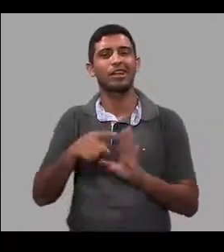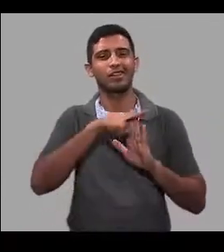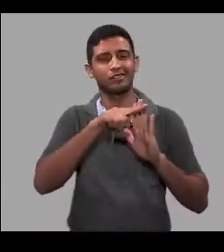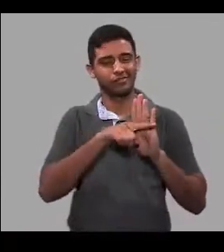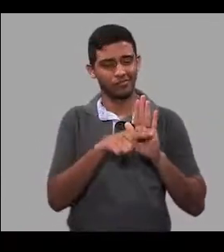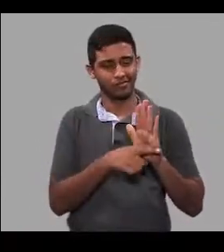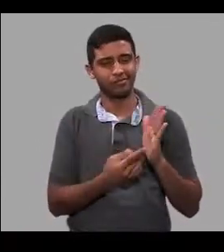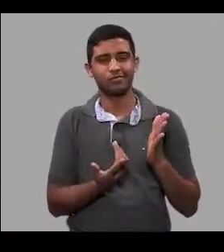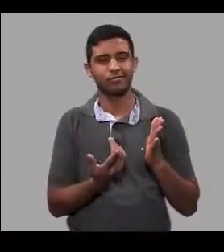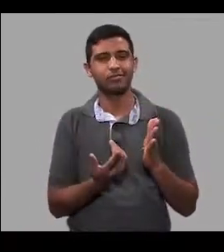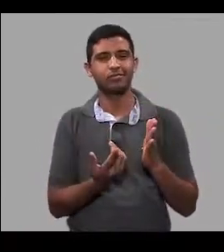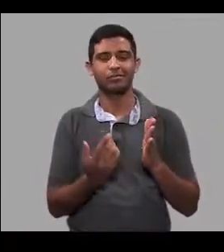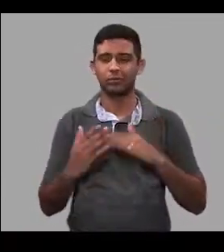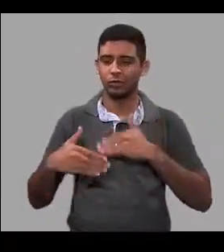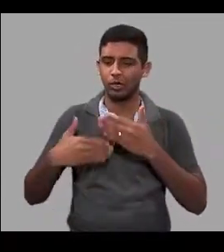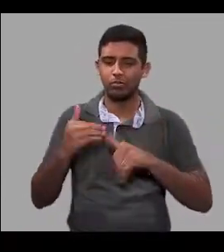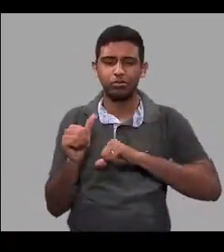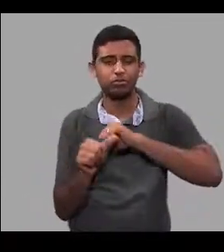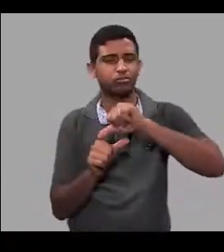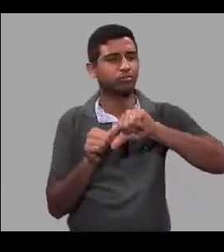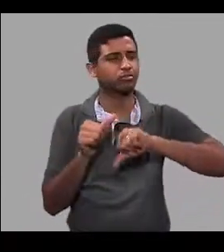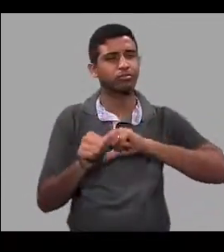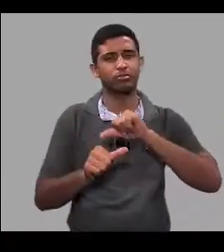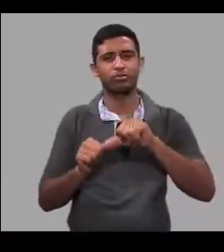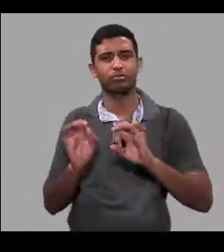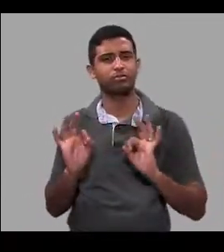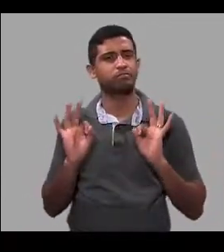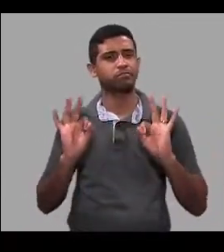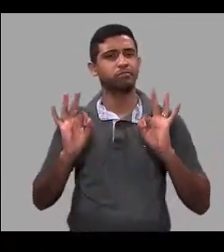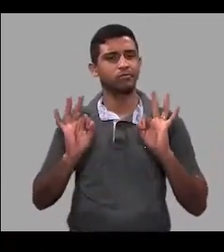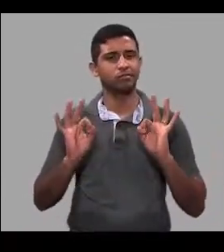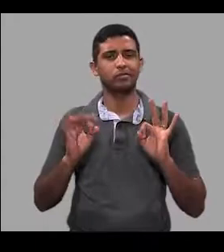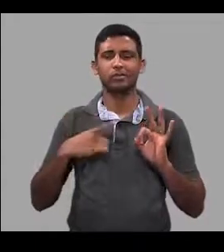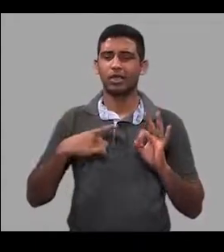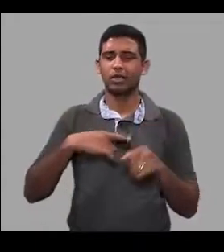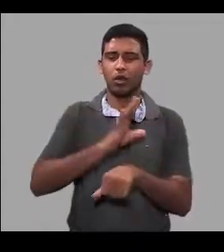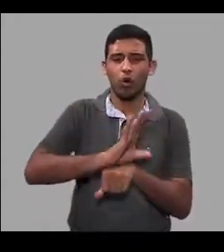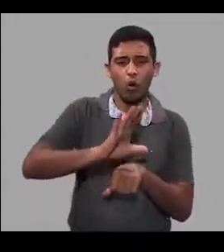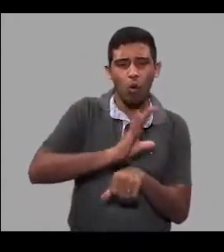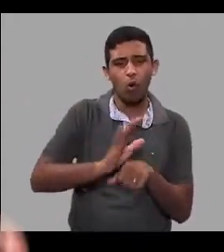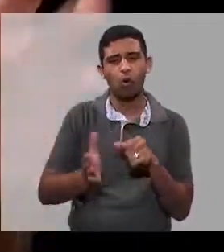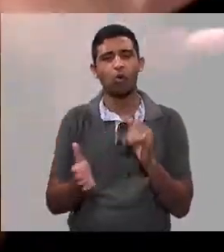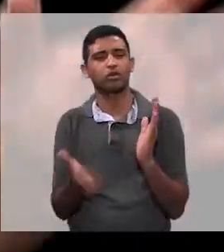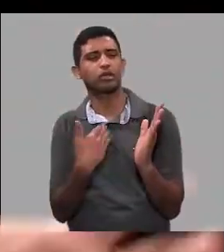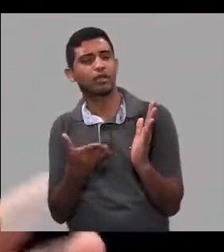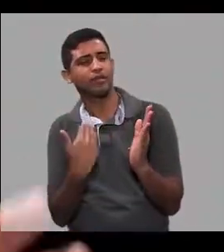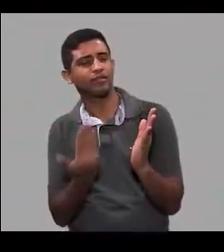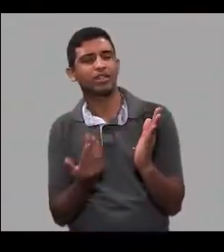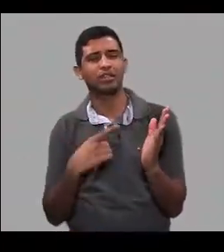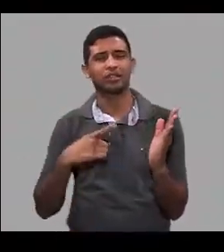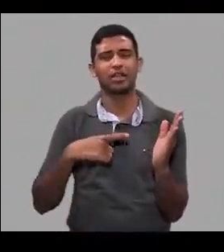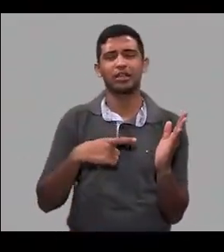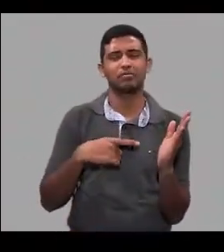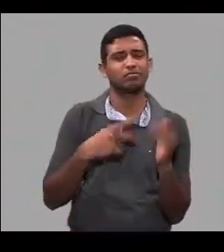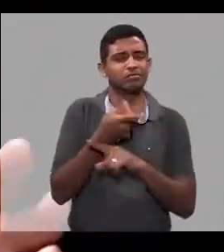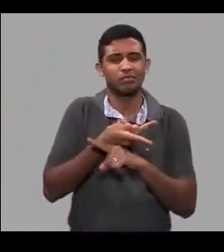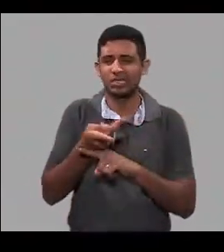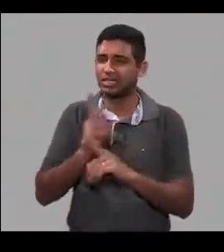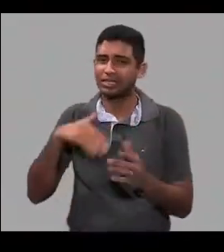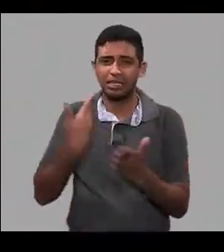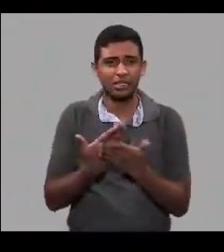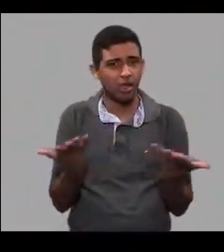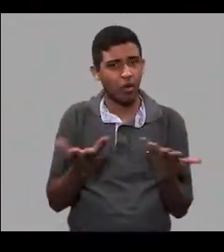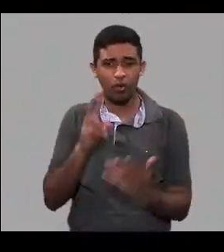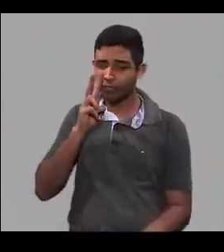que depois se sofisticou, criou curso de pós-graduação próprio, uma revista própria, que é uma linha de pesquisa e de extensão muito forte até